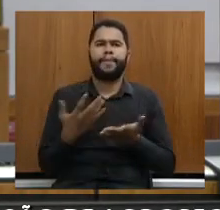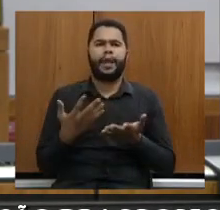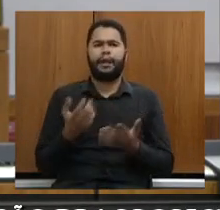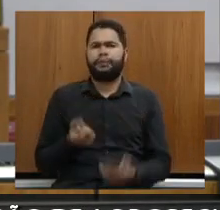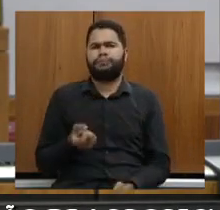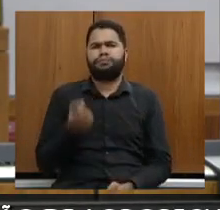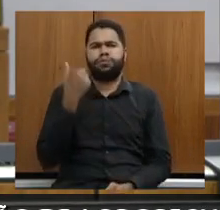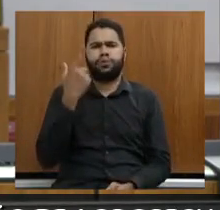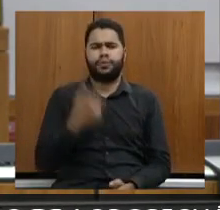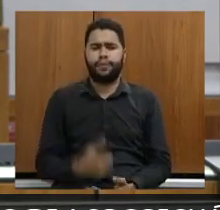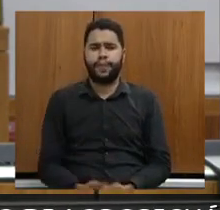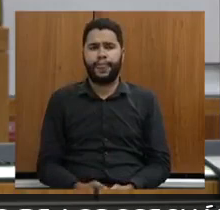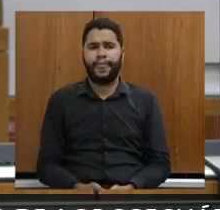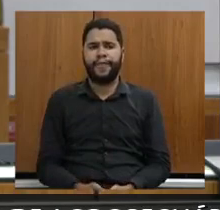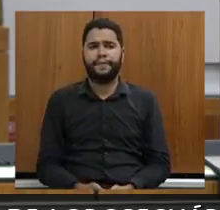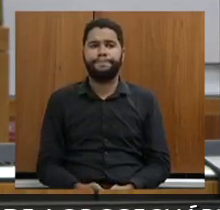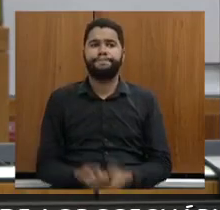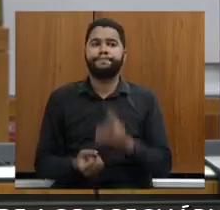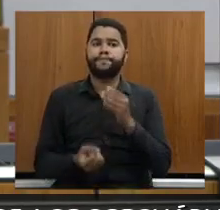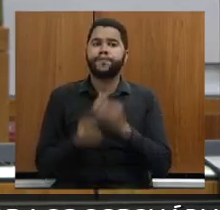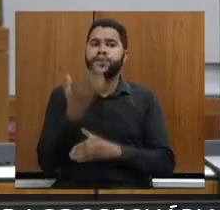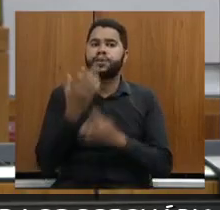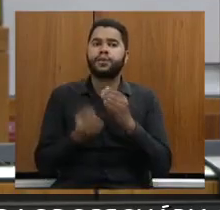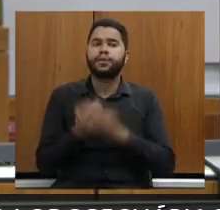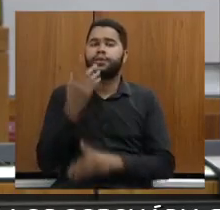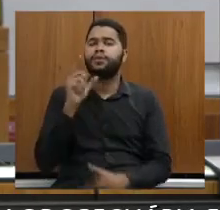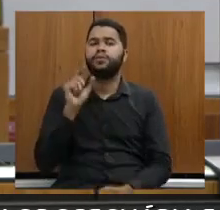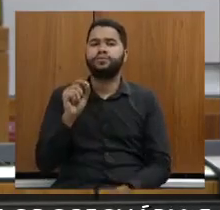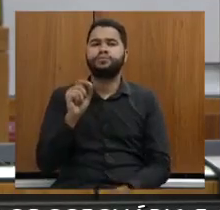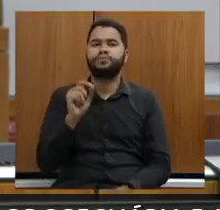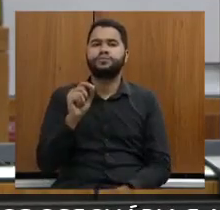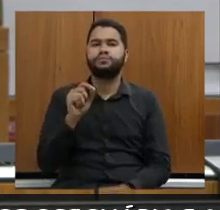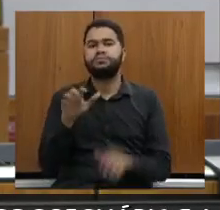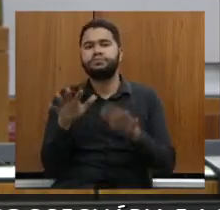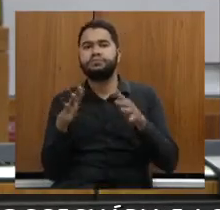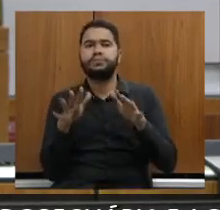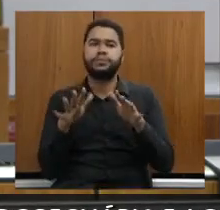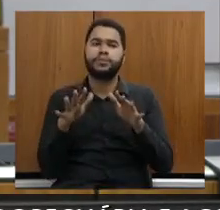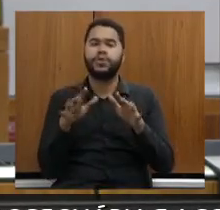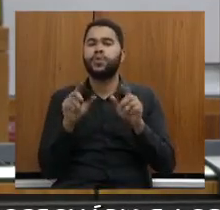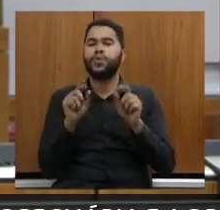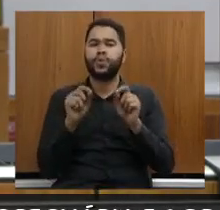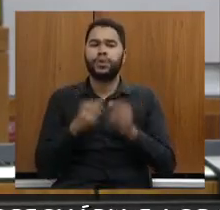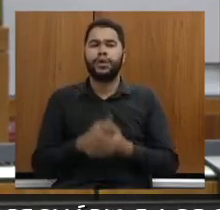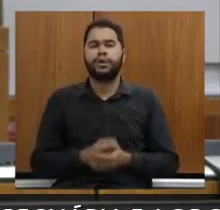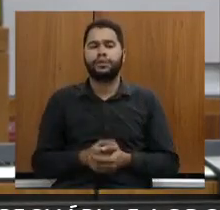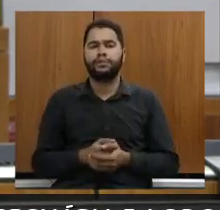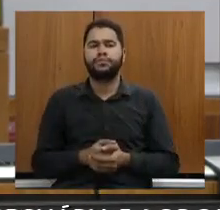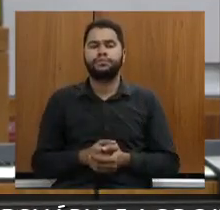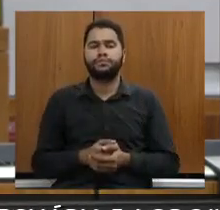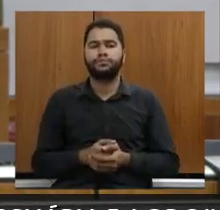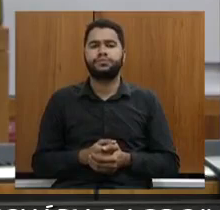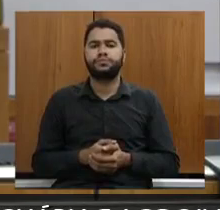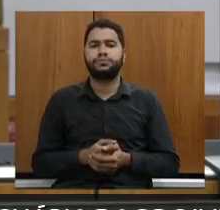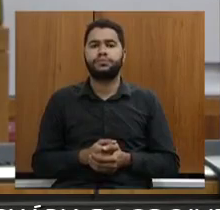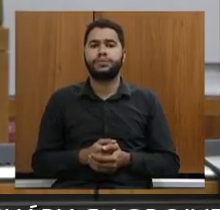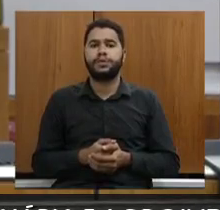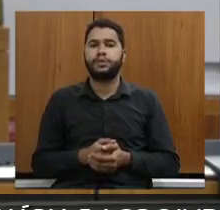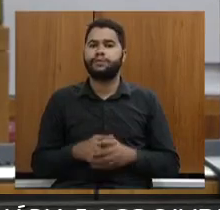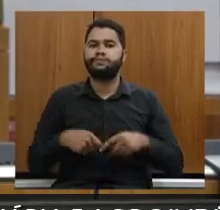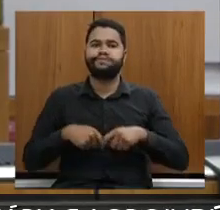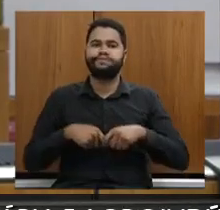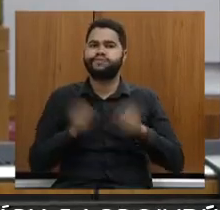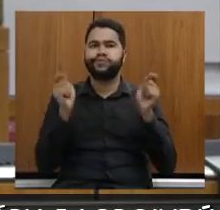absurdo né produtores médios pequenos e menos estão